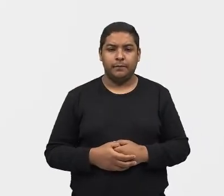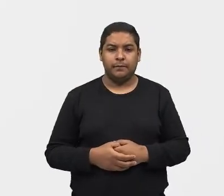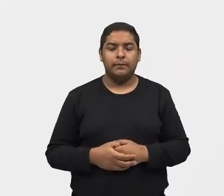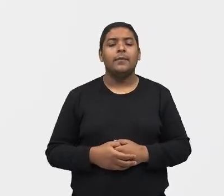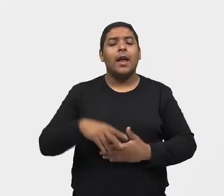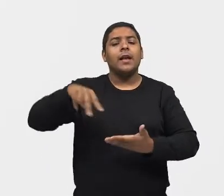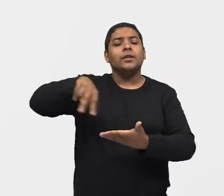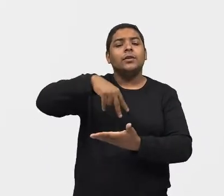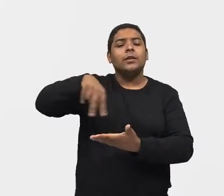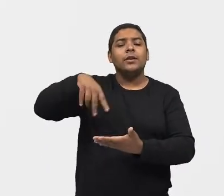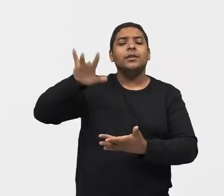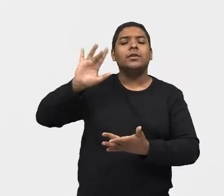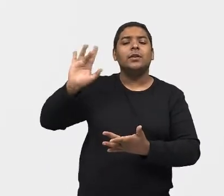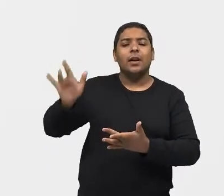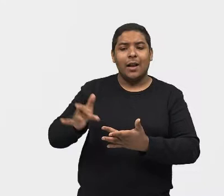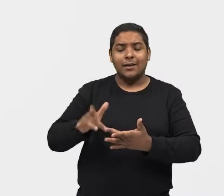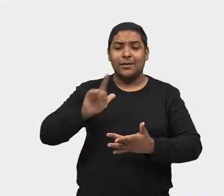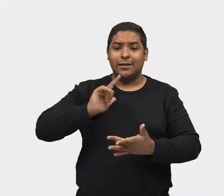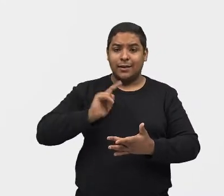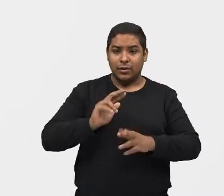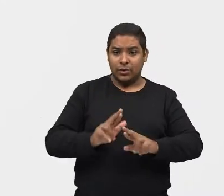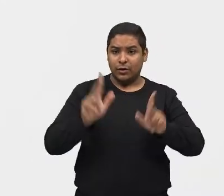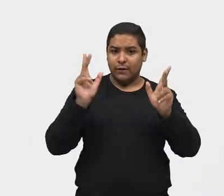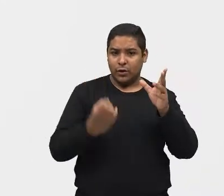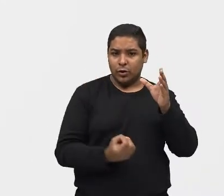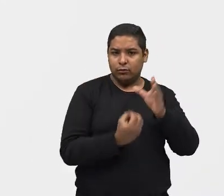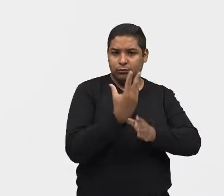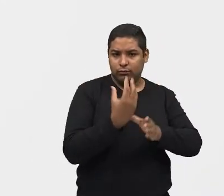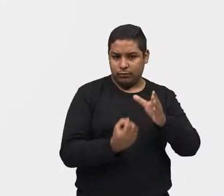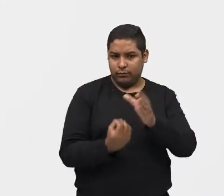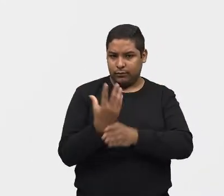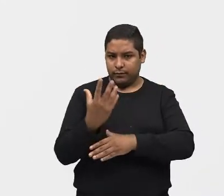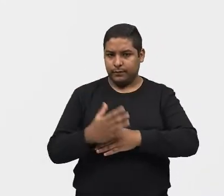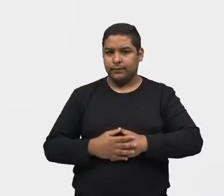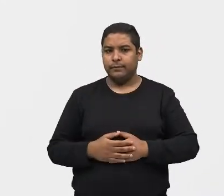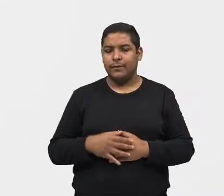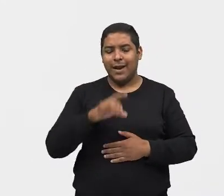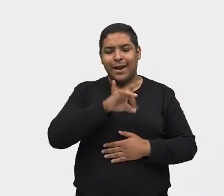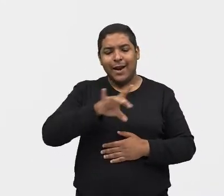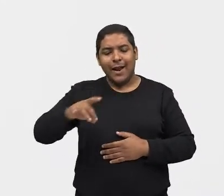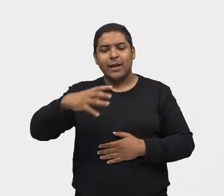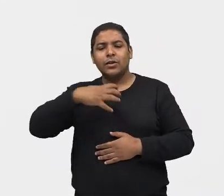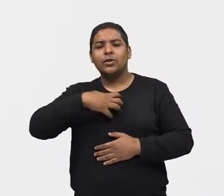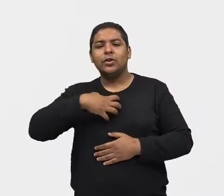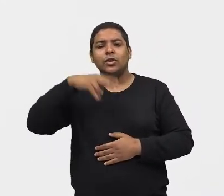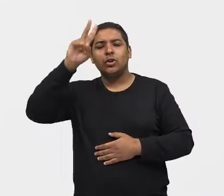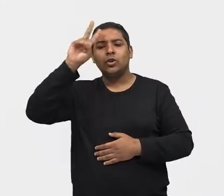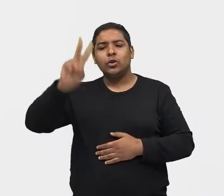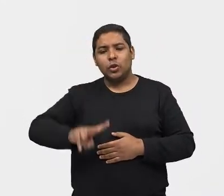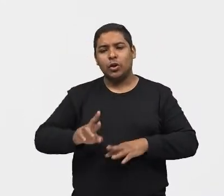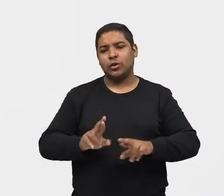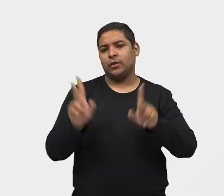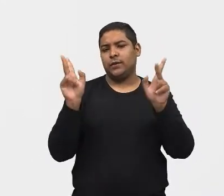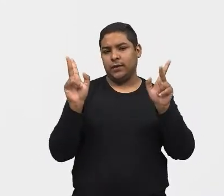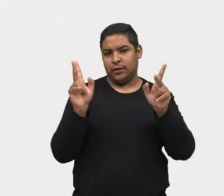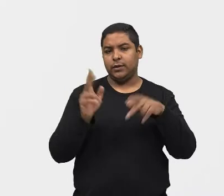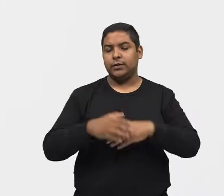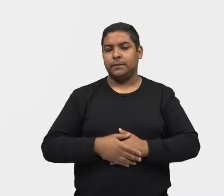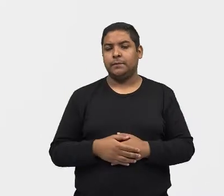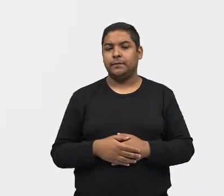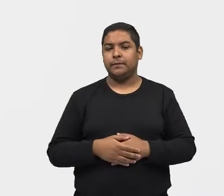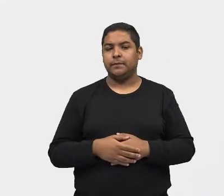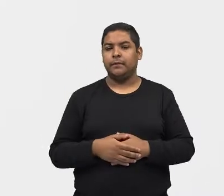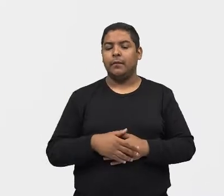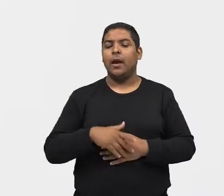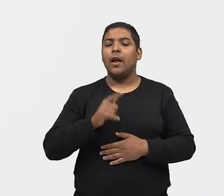danças clássicas tiveram diferentes origens e cada uma teve uma história de diferente que lhe foi dado